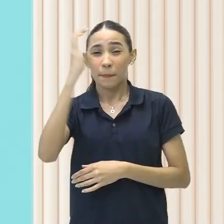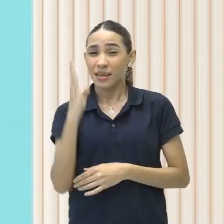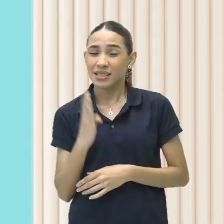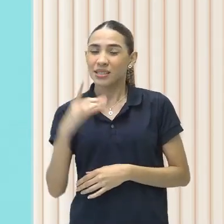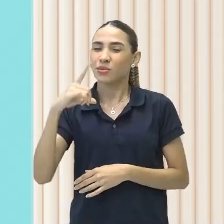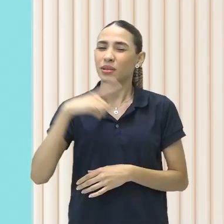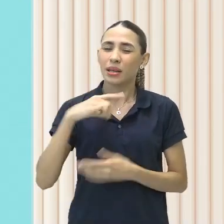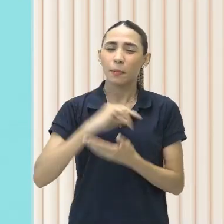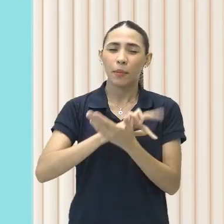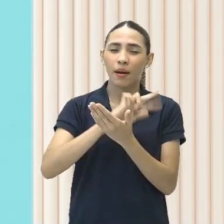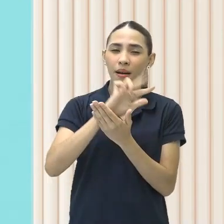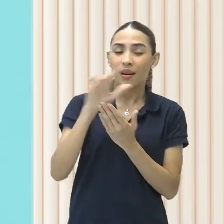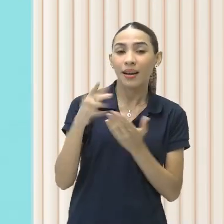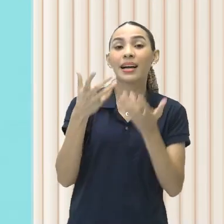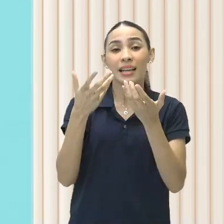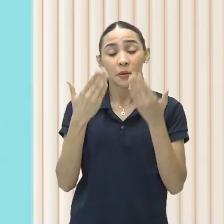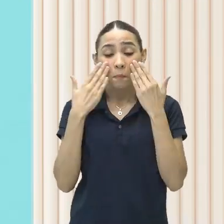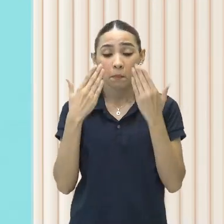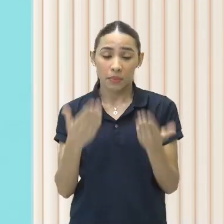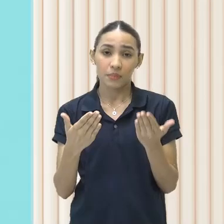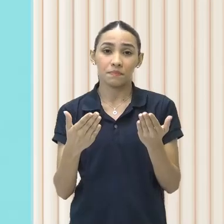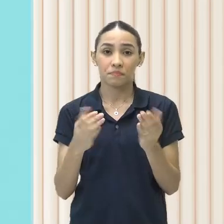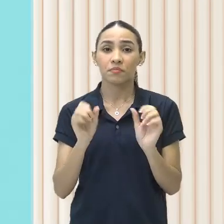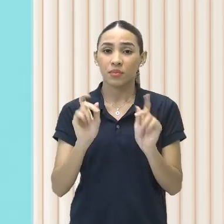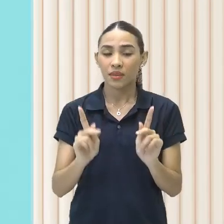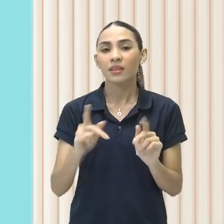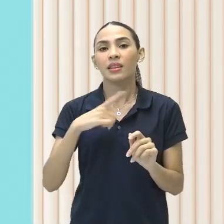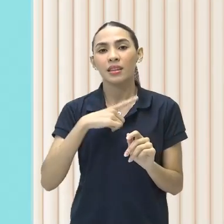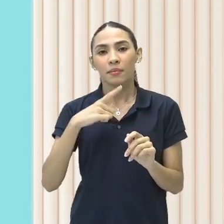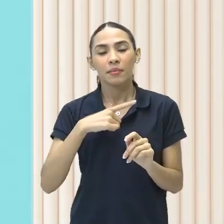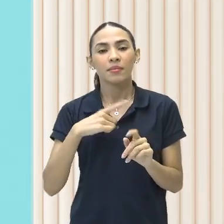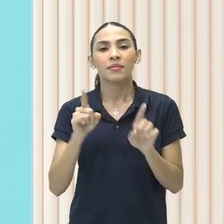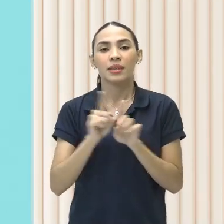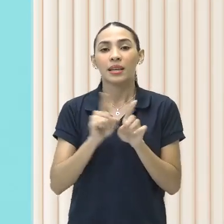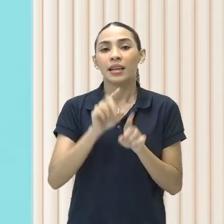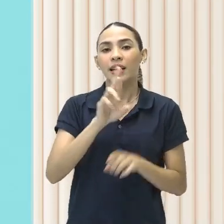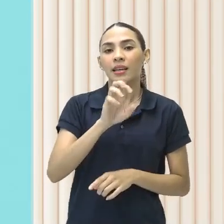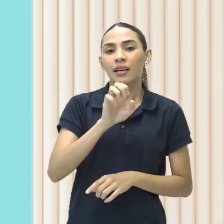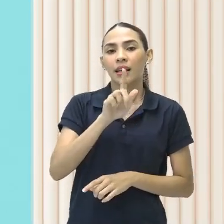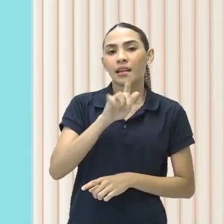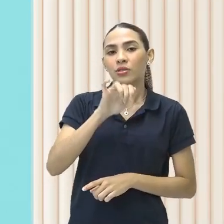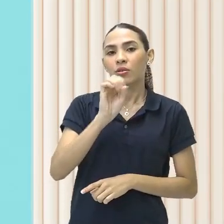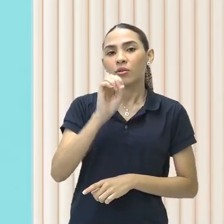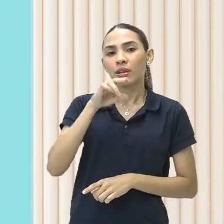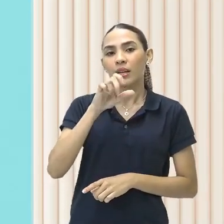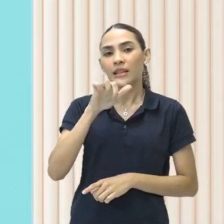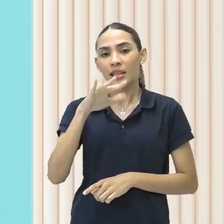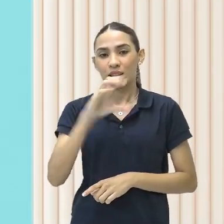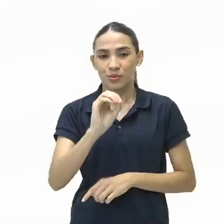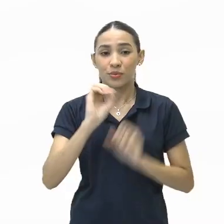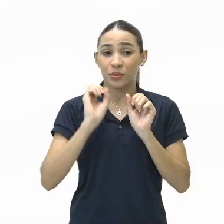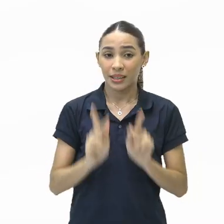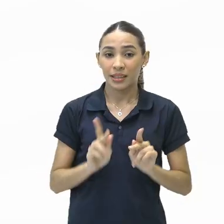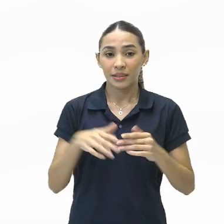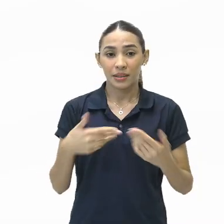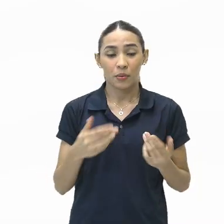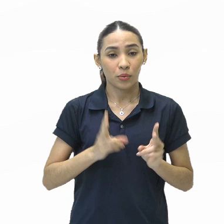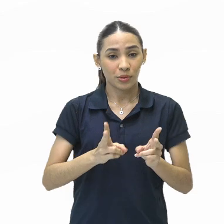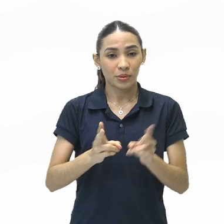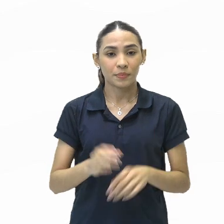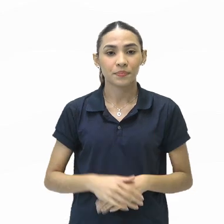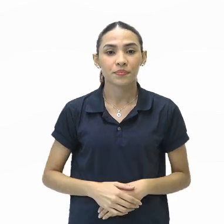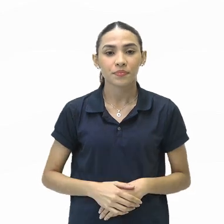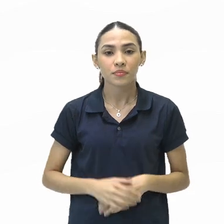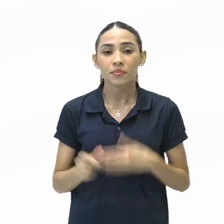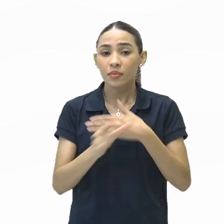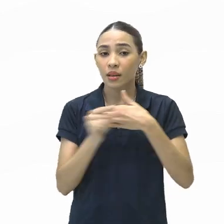muita diversidade, então eles queriam mostrar isso, né? Tanto que tem bastante ao lado do regionalismo. Ok? Vamos continuar, então? Aí